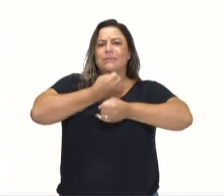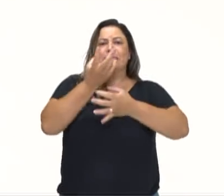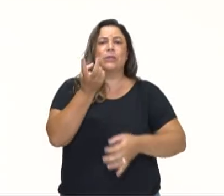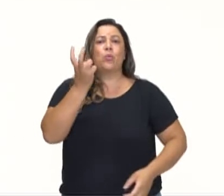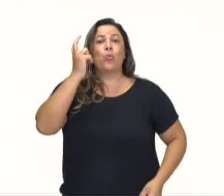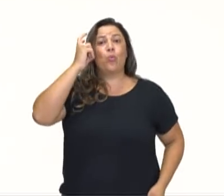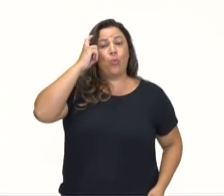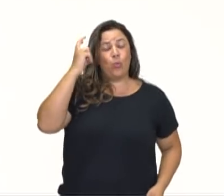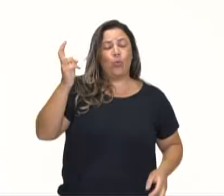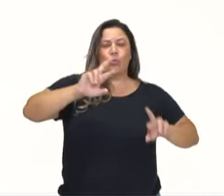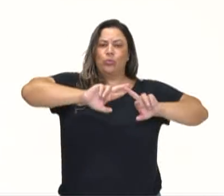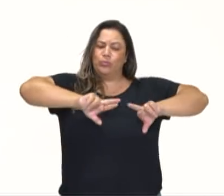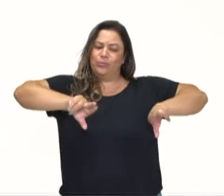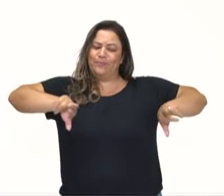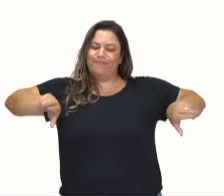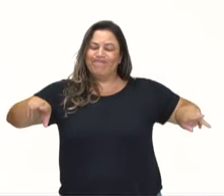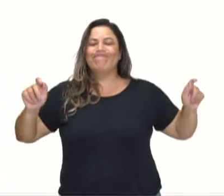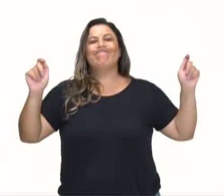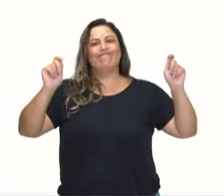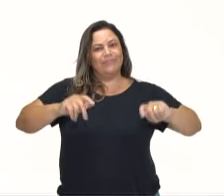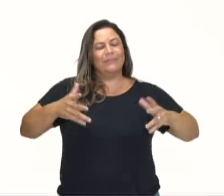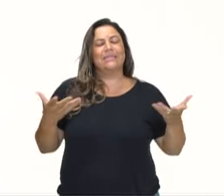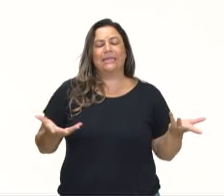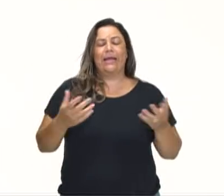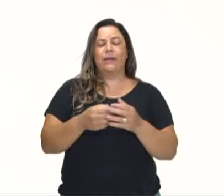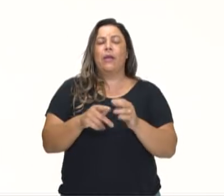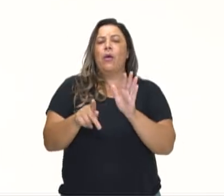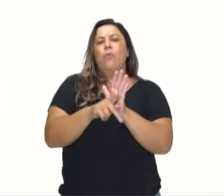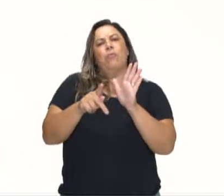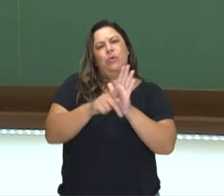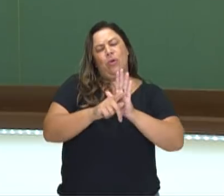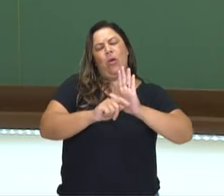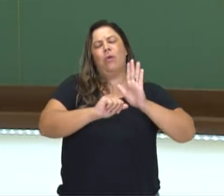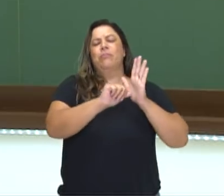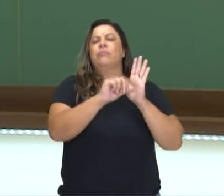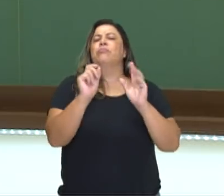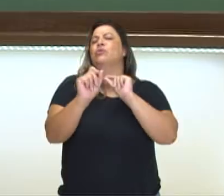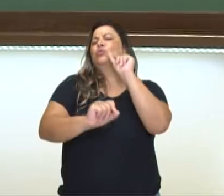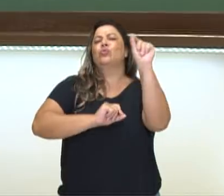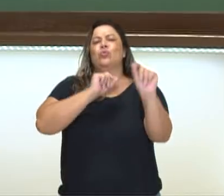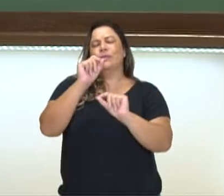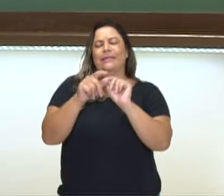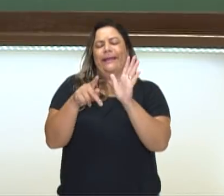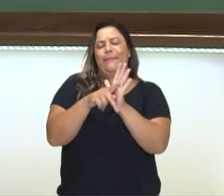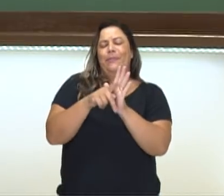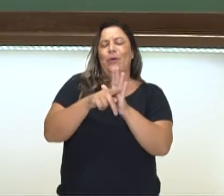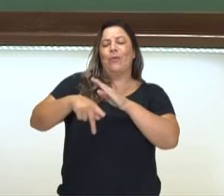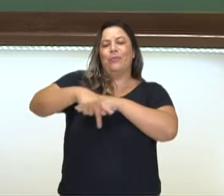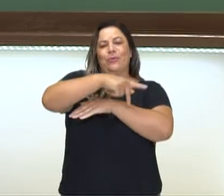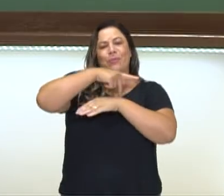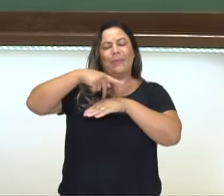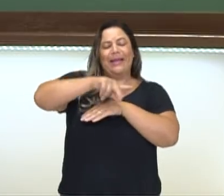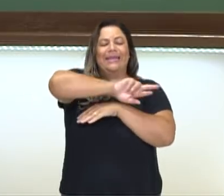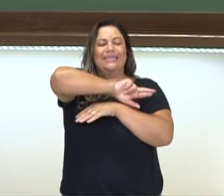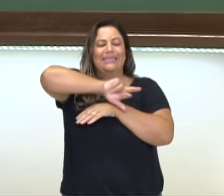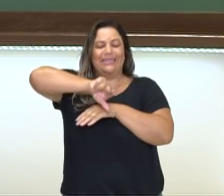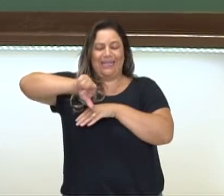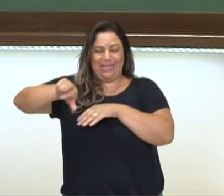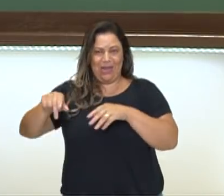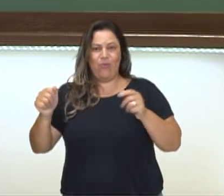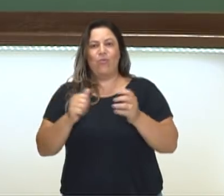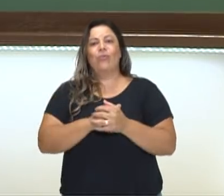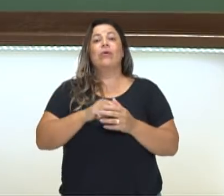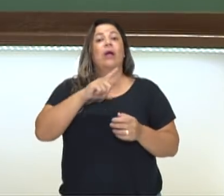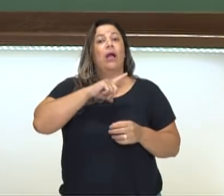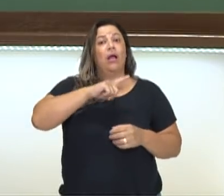que englobam aspectos da identidade nacional. O folclore de cada região possui elementos,